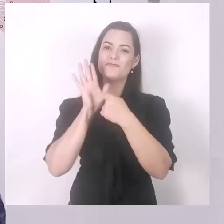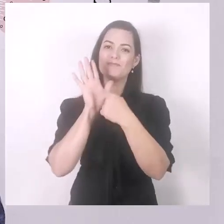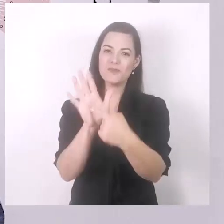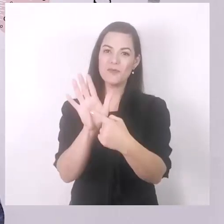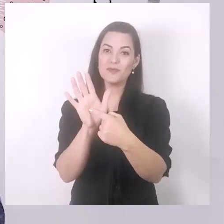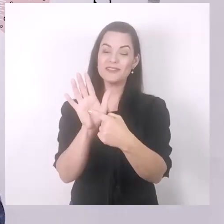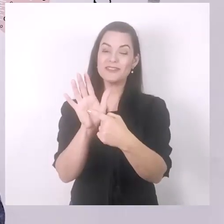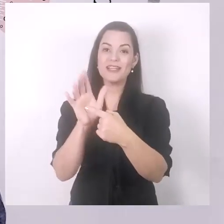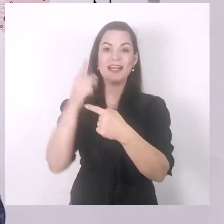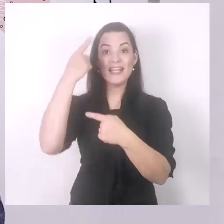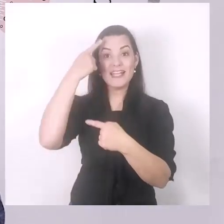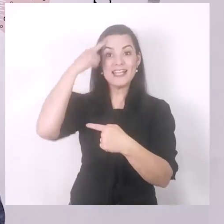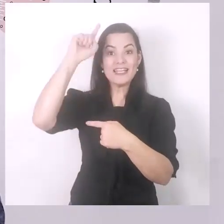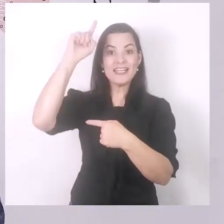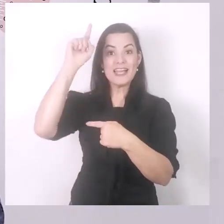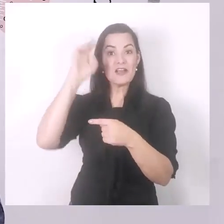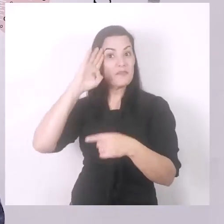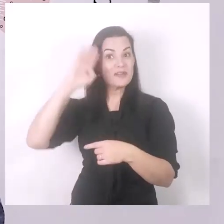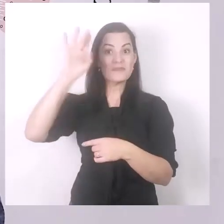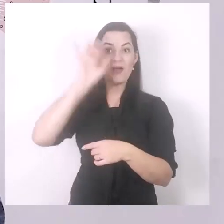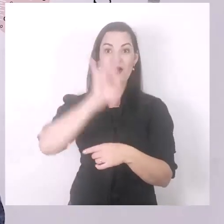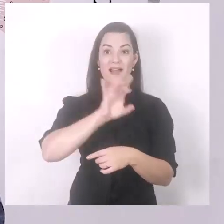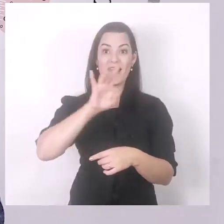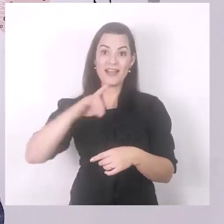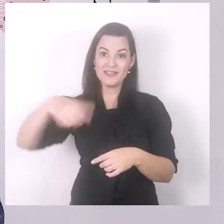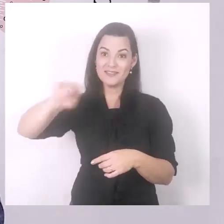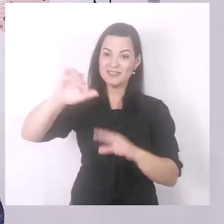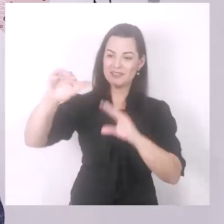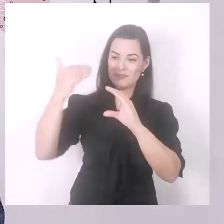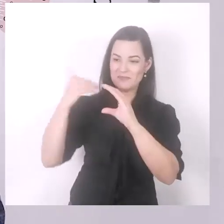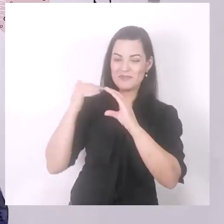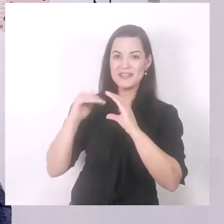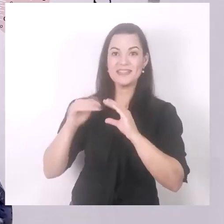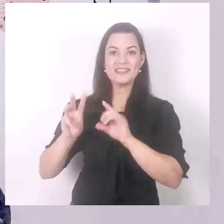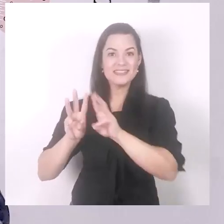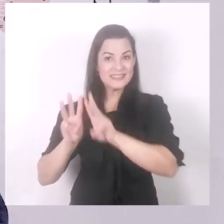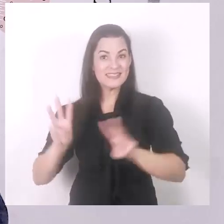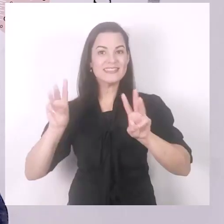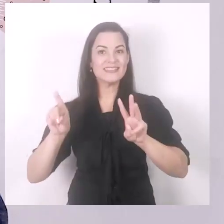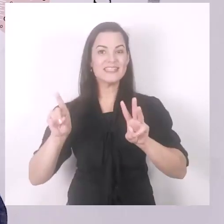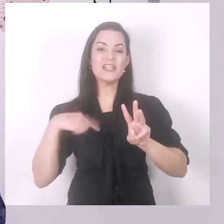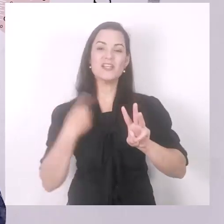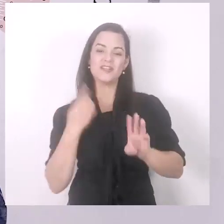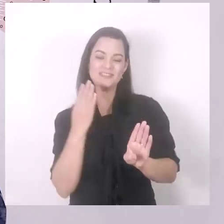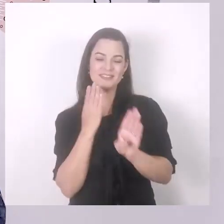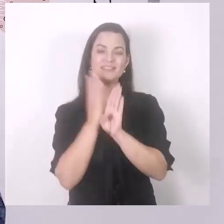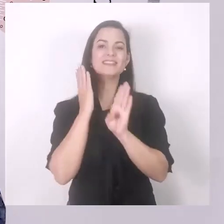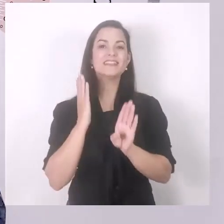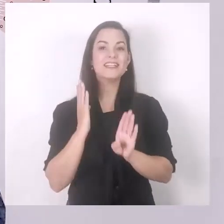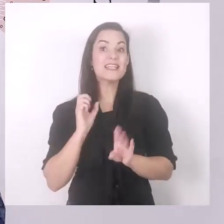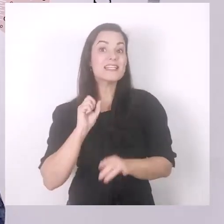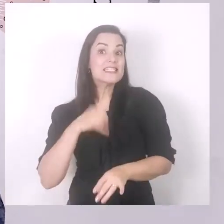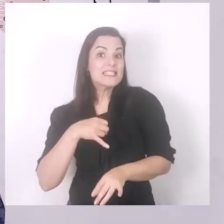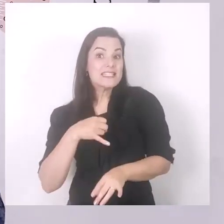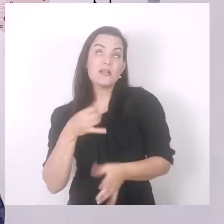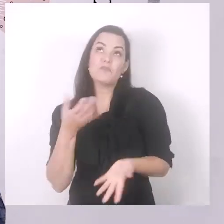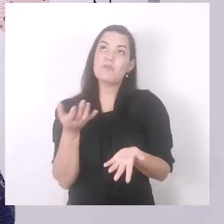principais hipóteses que vocês colocaram lá no formulário e vamos descobrir se